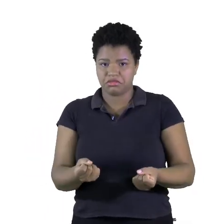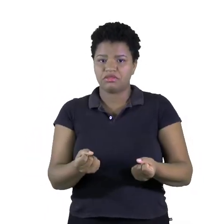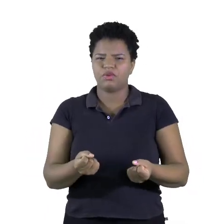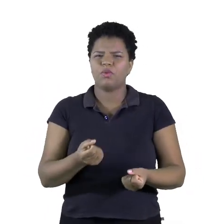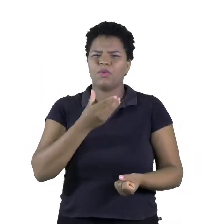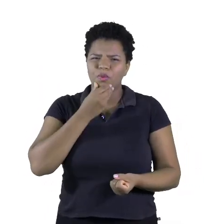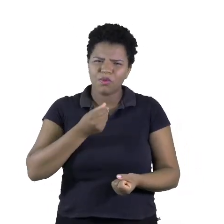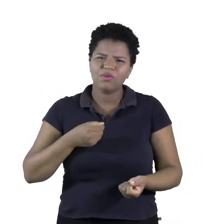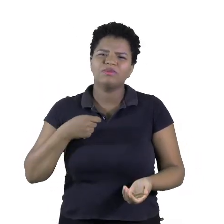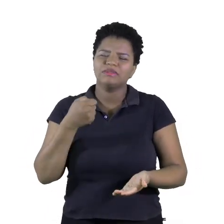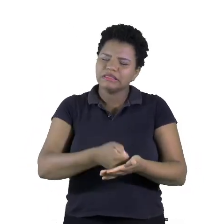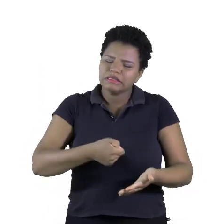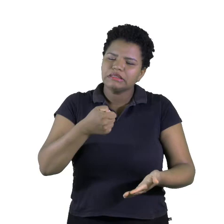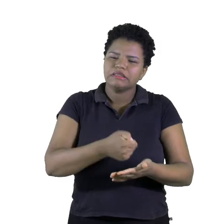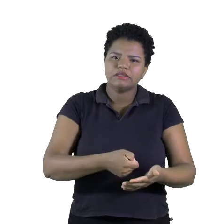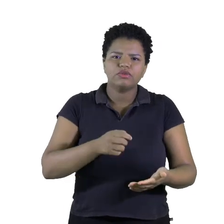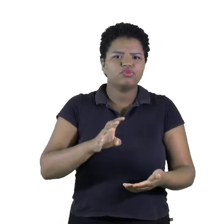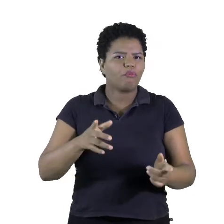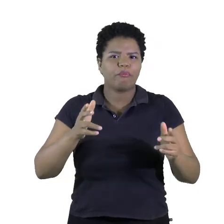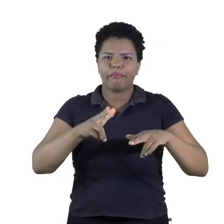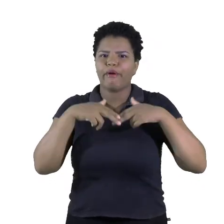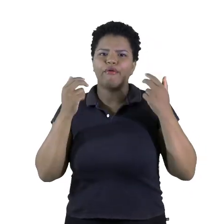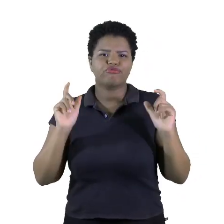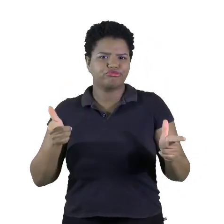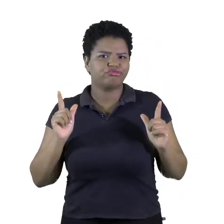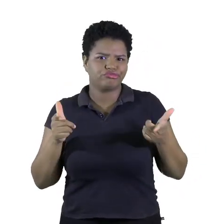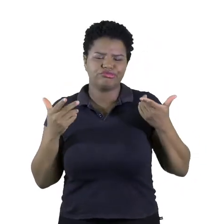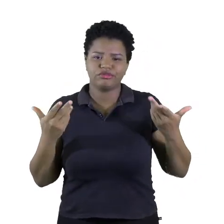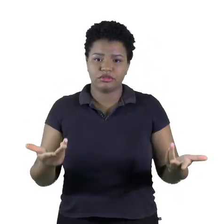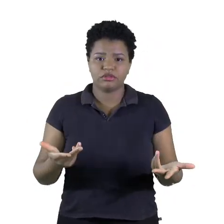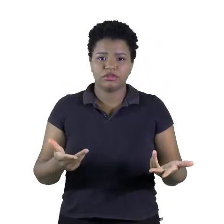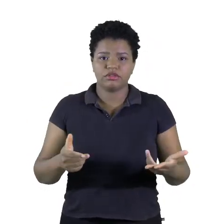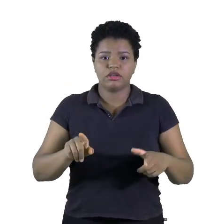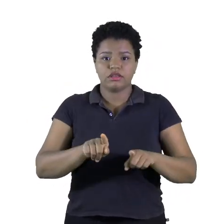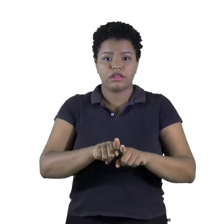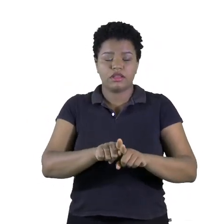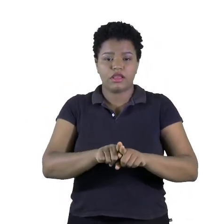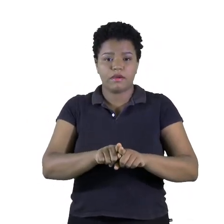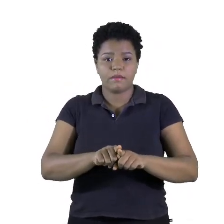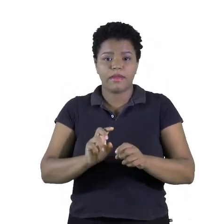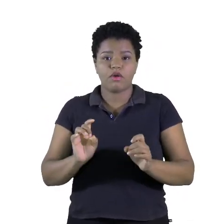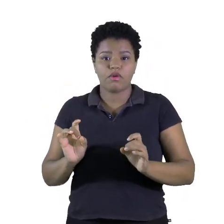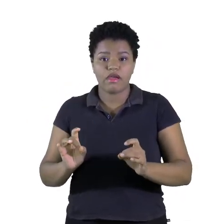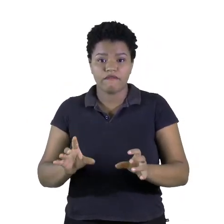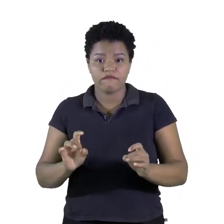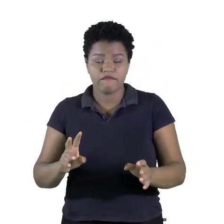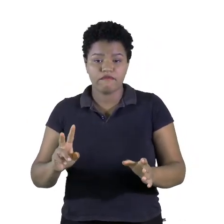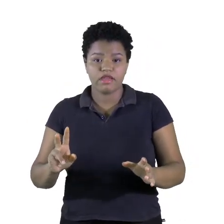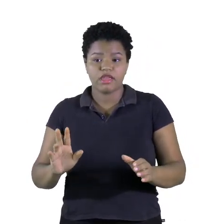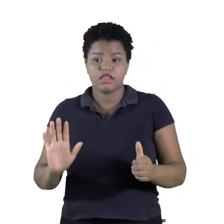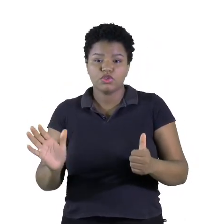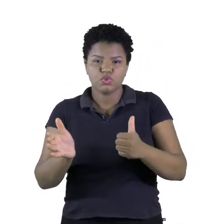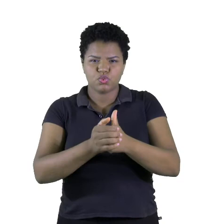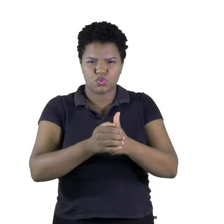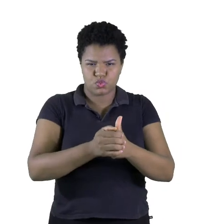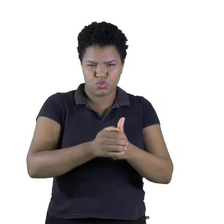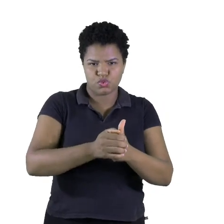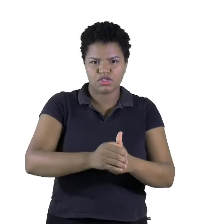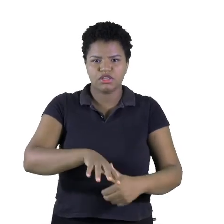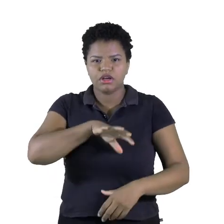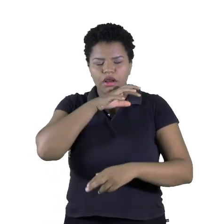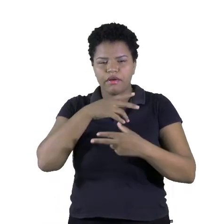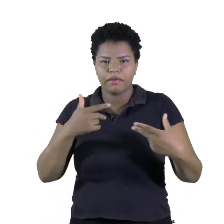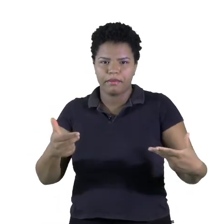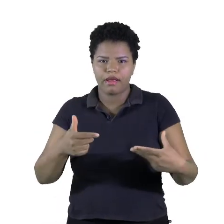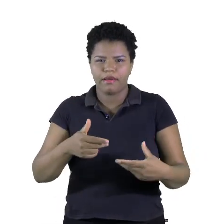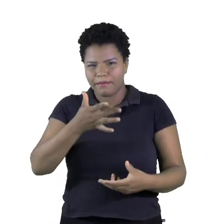às vezes somente por diversão. O tráfico de animais, tem pessoas que pagam caríssimo para ter uma arara azul em casa, uma arara vermelha e